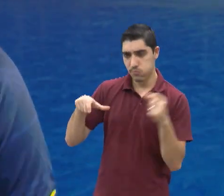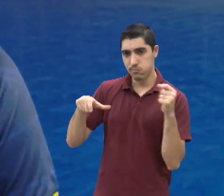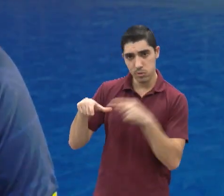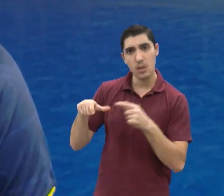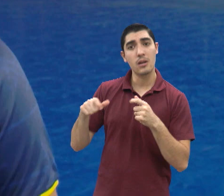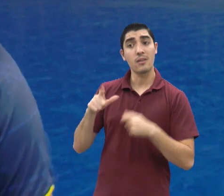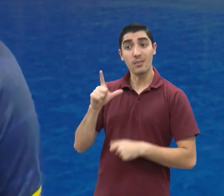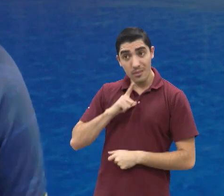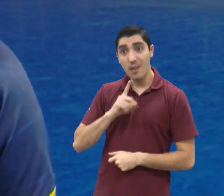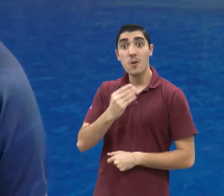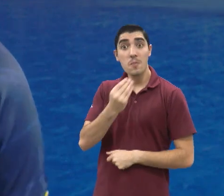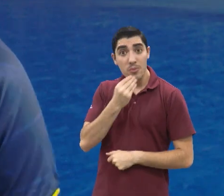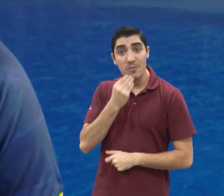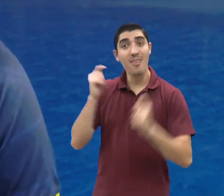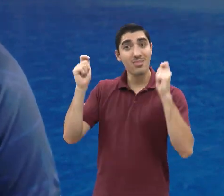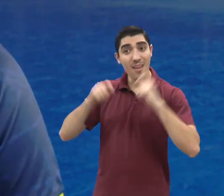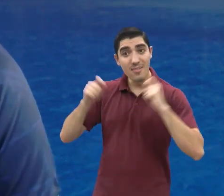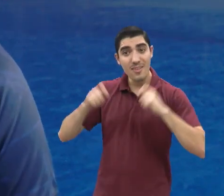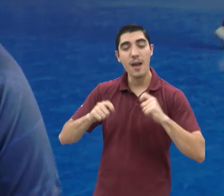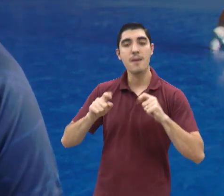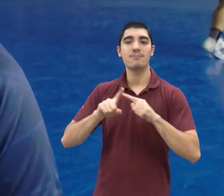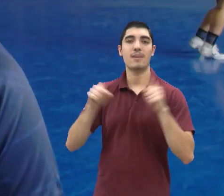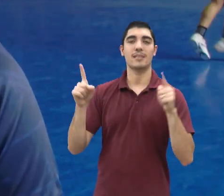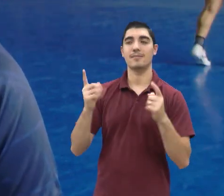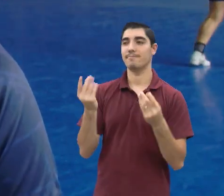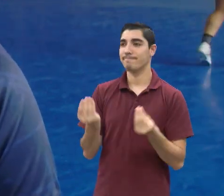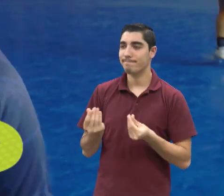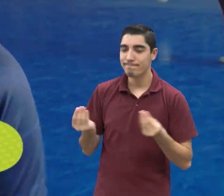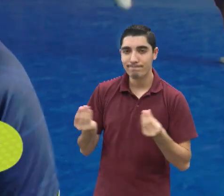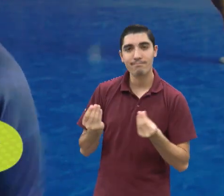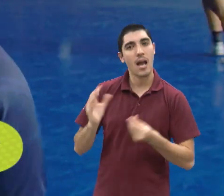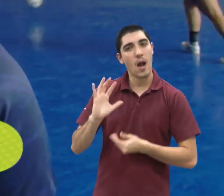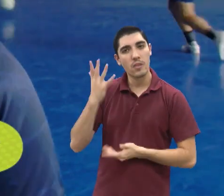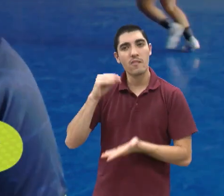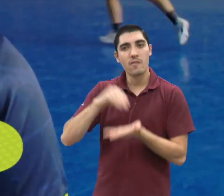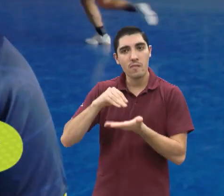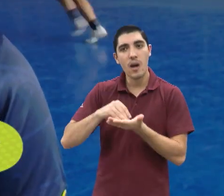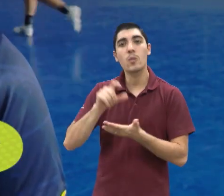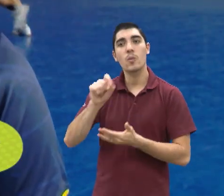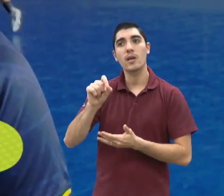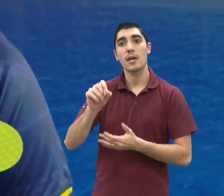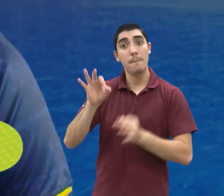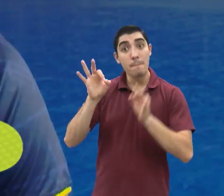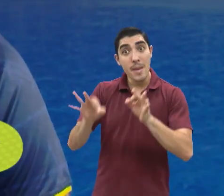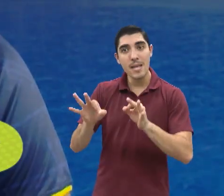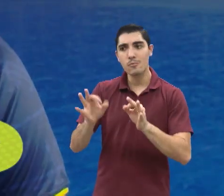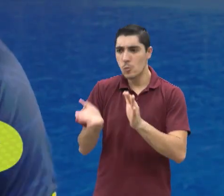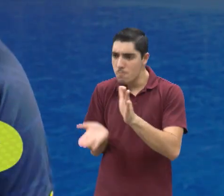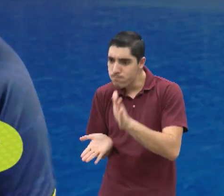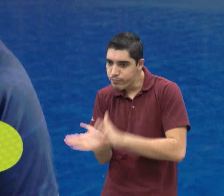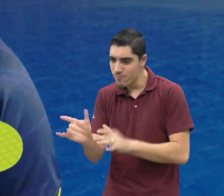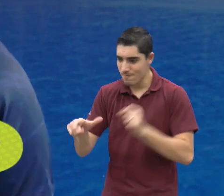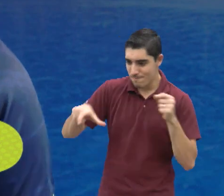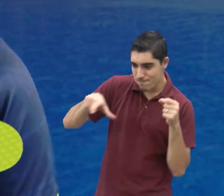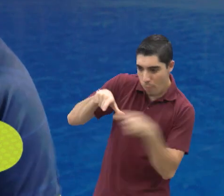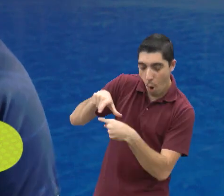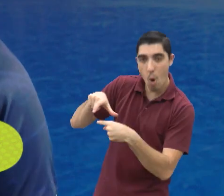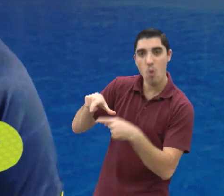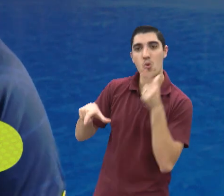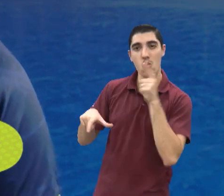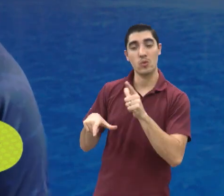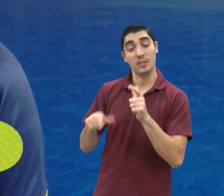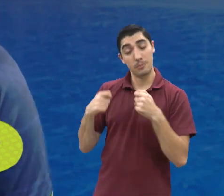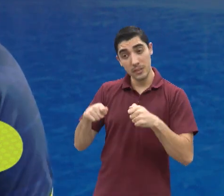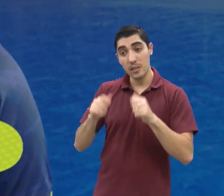cria bastante, só que a gente vem pecando bastante nessa parte do quesito gol. Então eu acho que é ter mais frieza, a cabeça